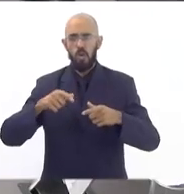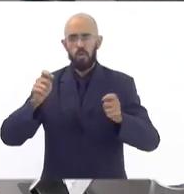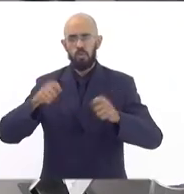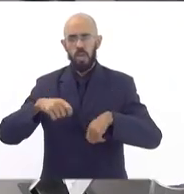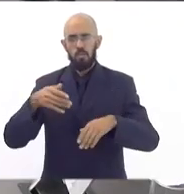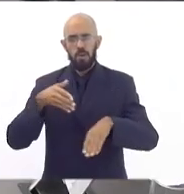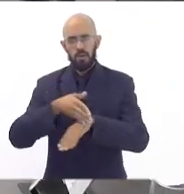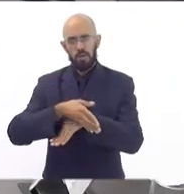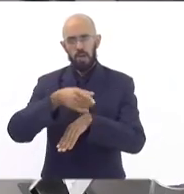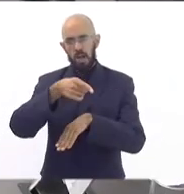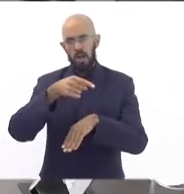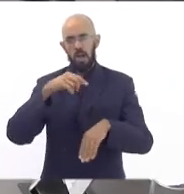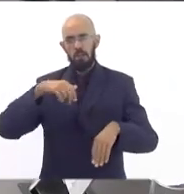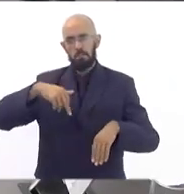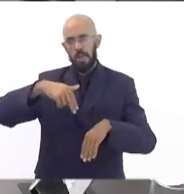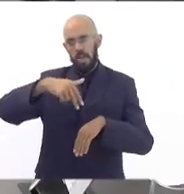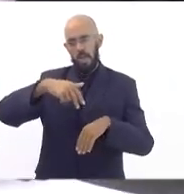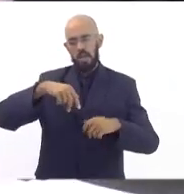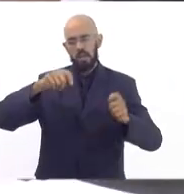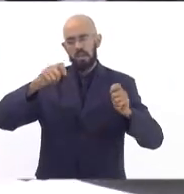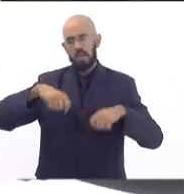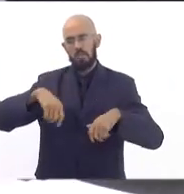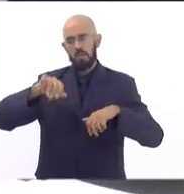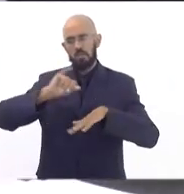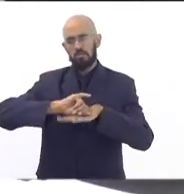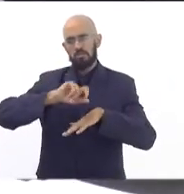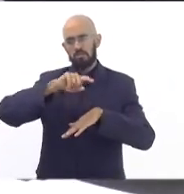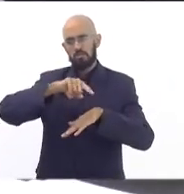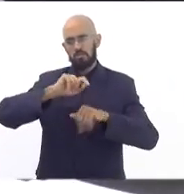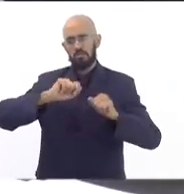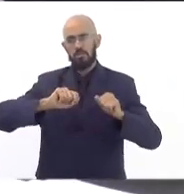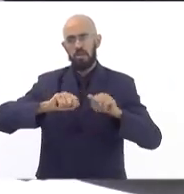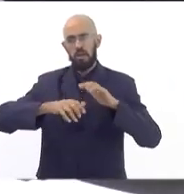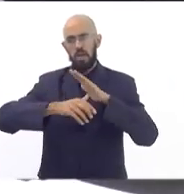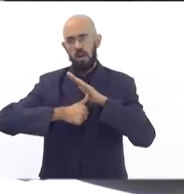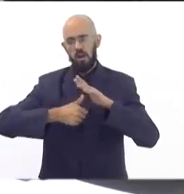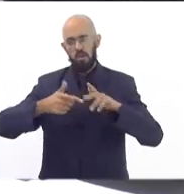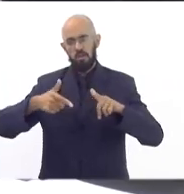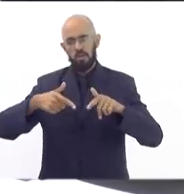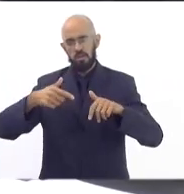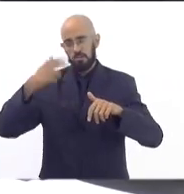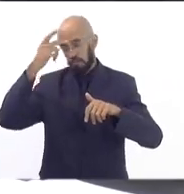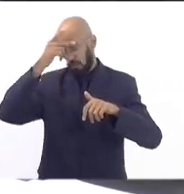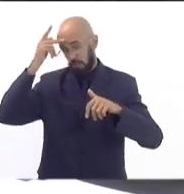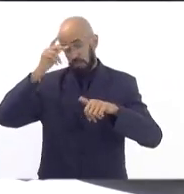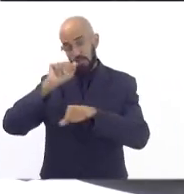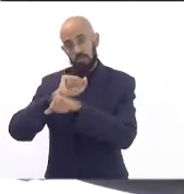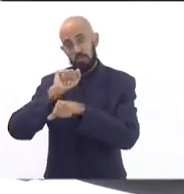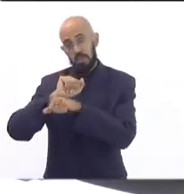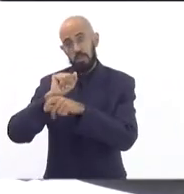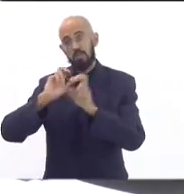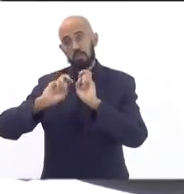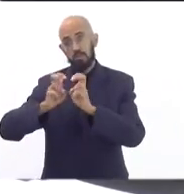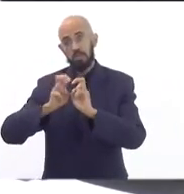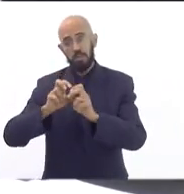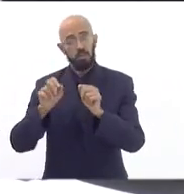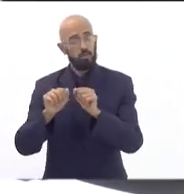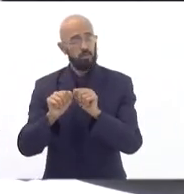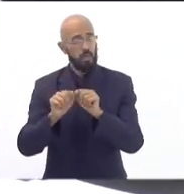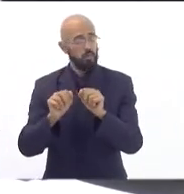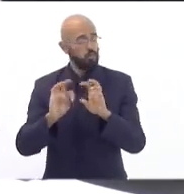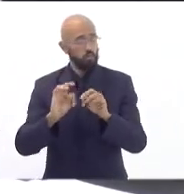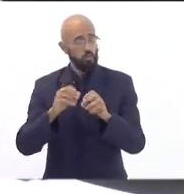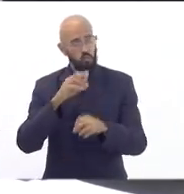entra a pé sob na estação furto de passageiros que estão aguardando o trem e faz tudo que